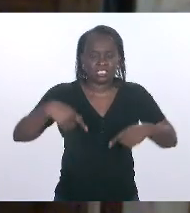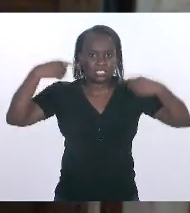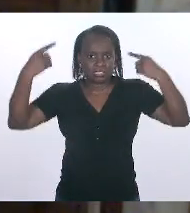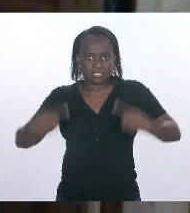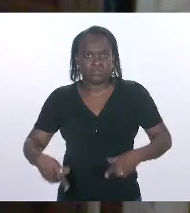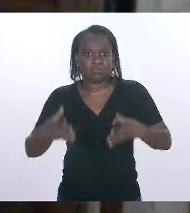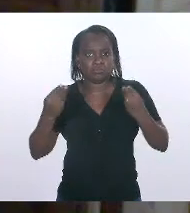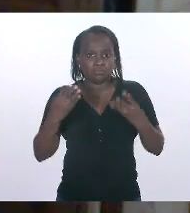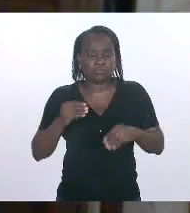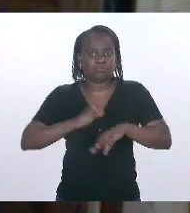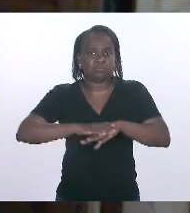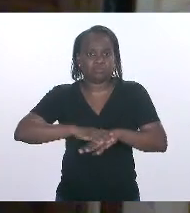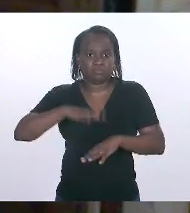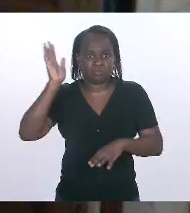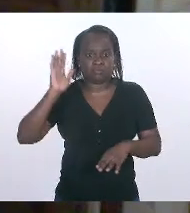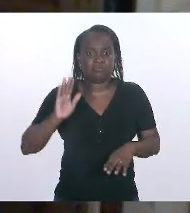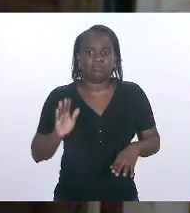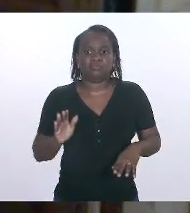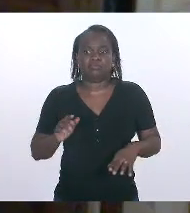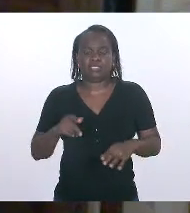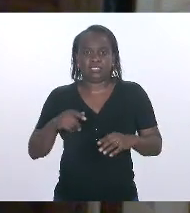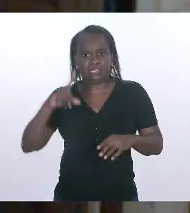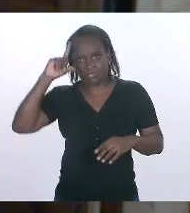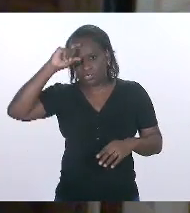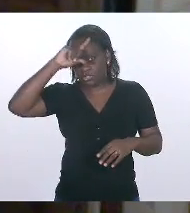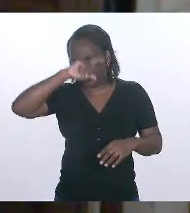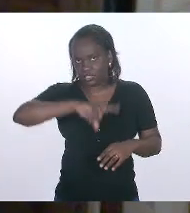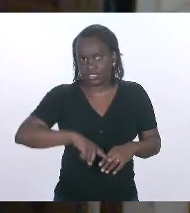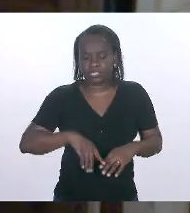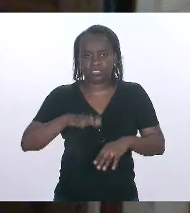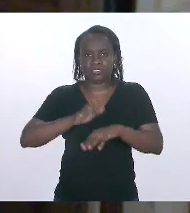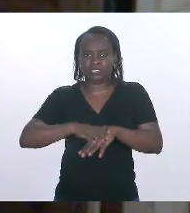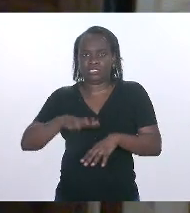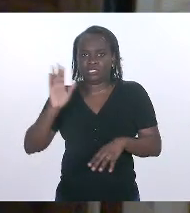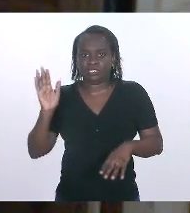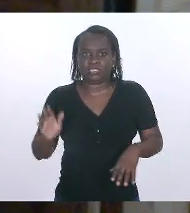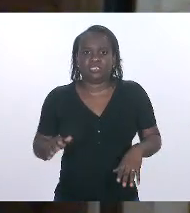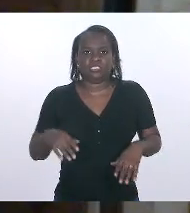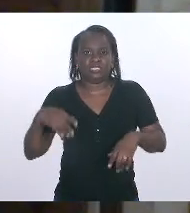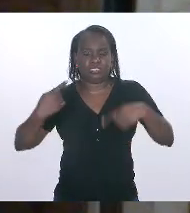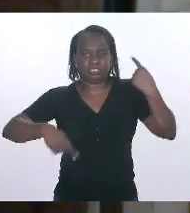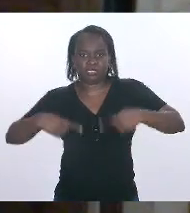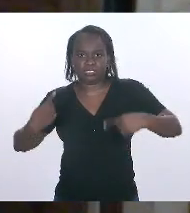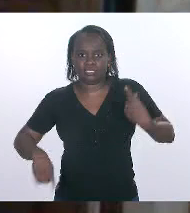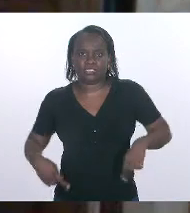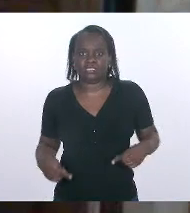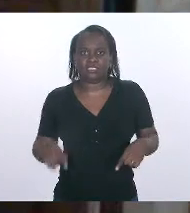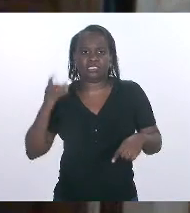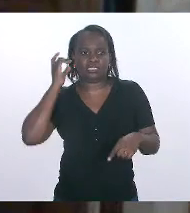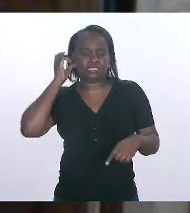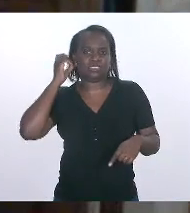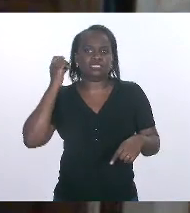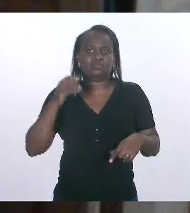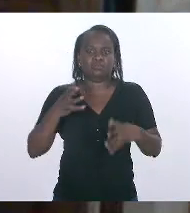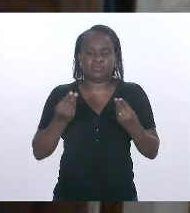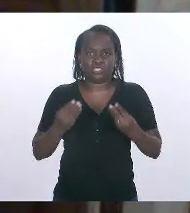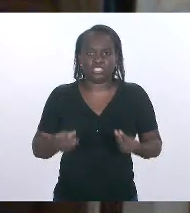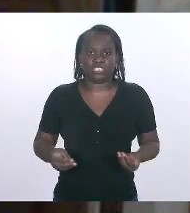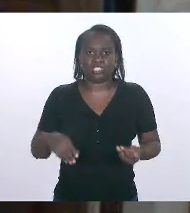disputa muito mais acirrada, muito mais polêmica, muito mais cheia